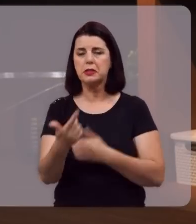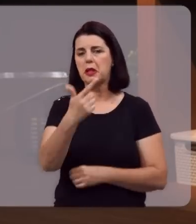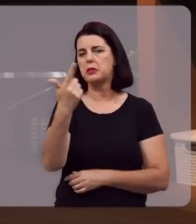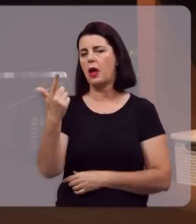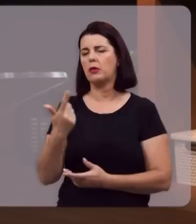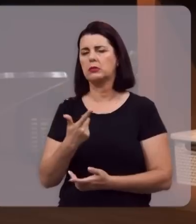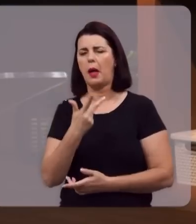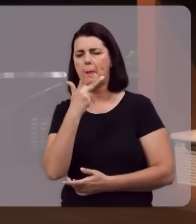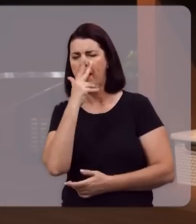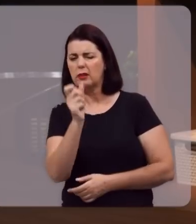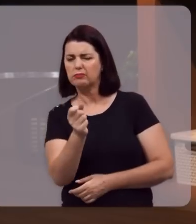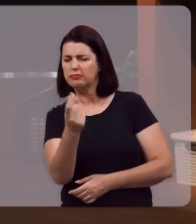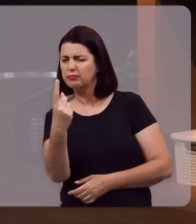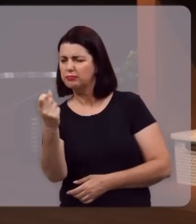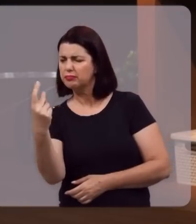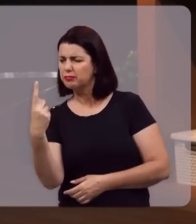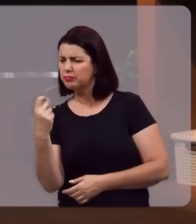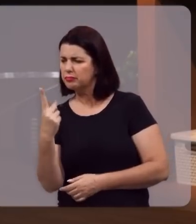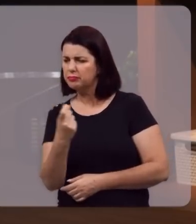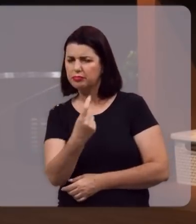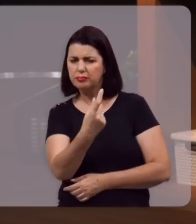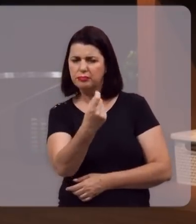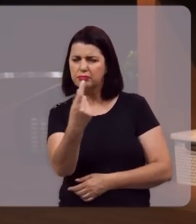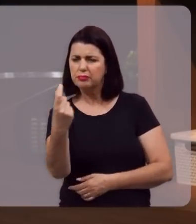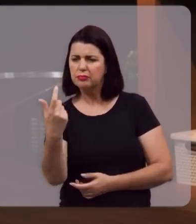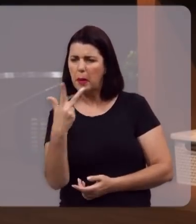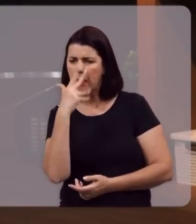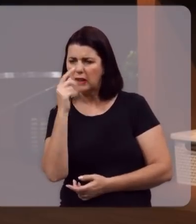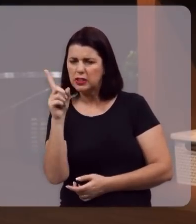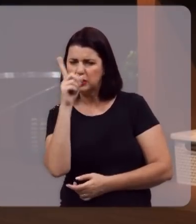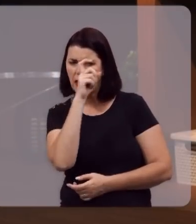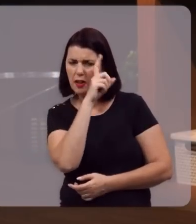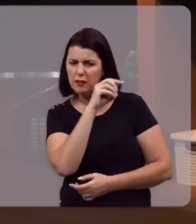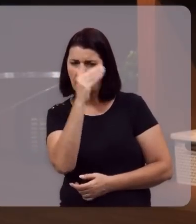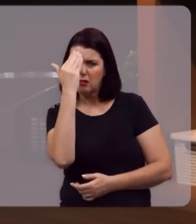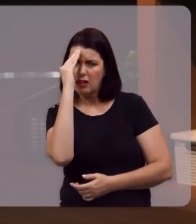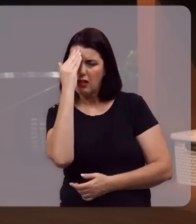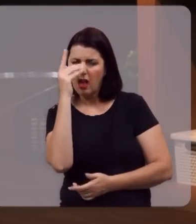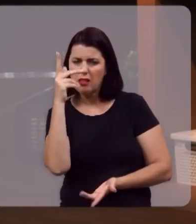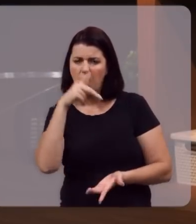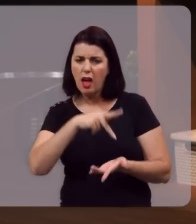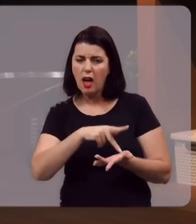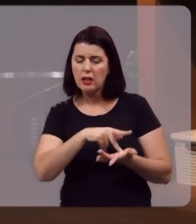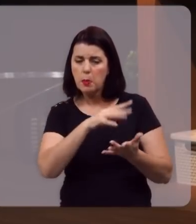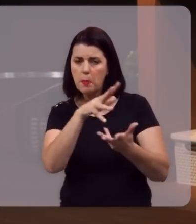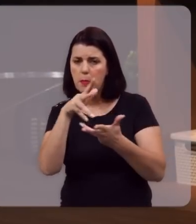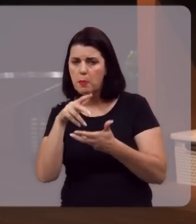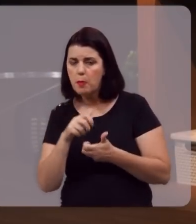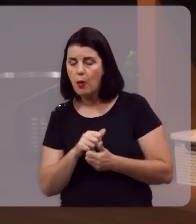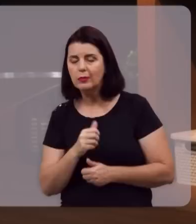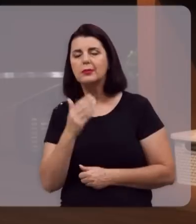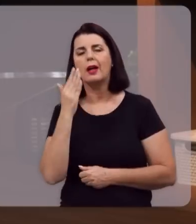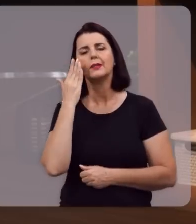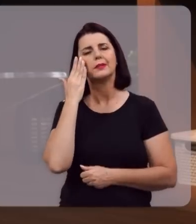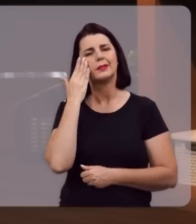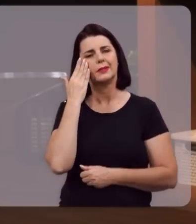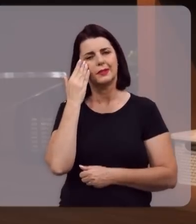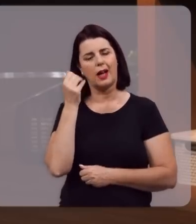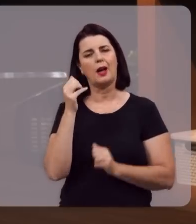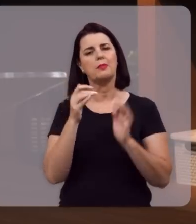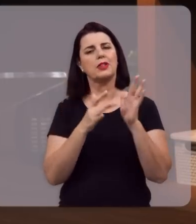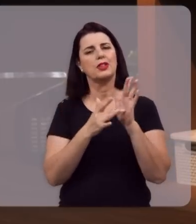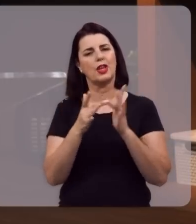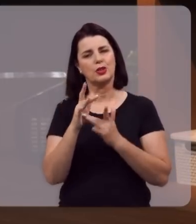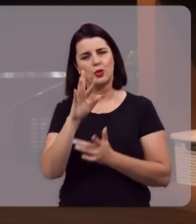que possa parecer as circunstâncias à nossa volta, por mais dolorosa que seja a realidade mundial, saiba